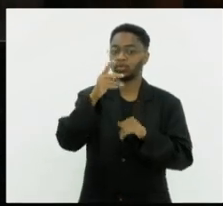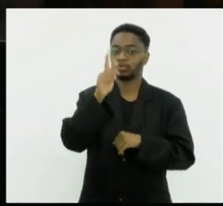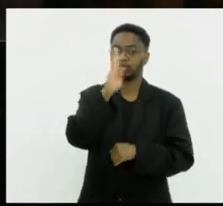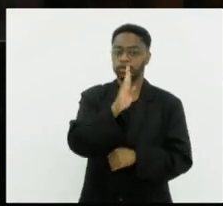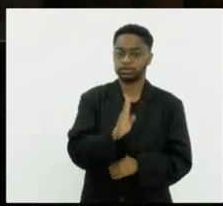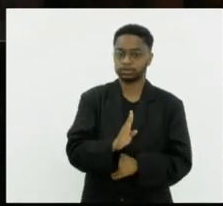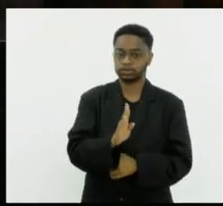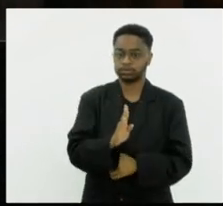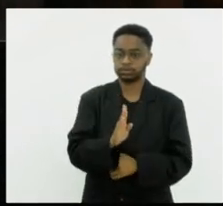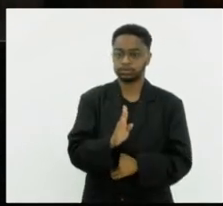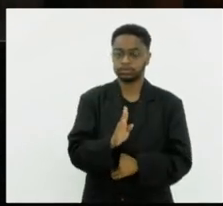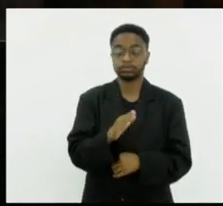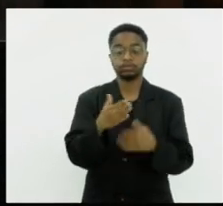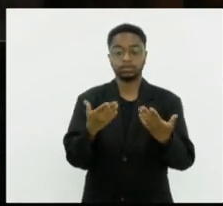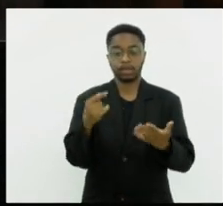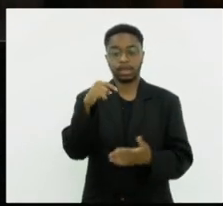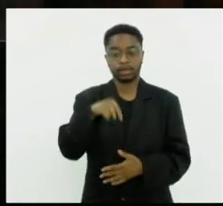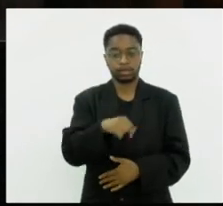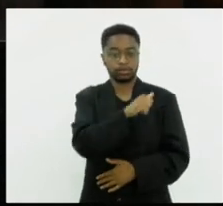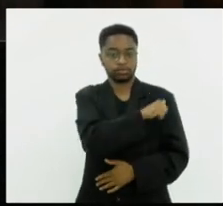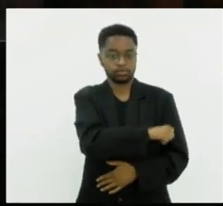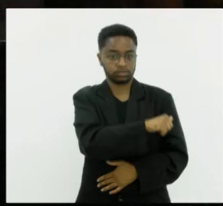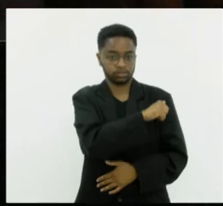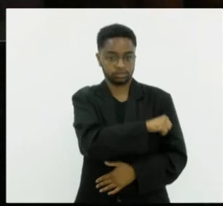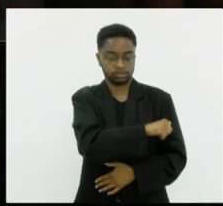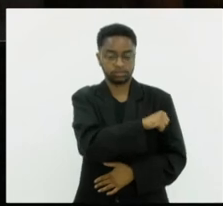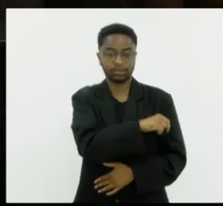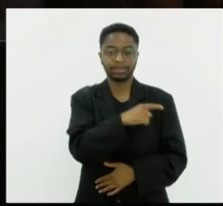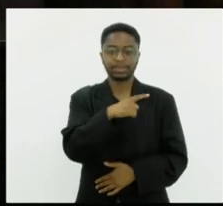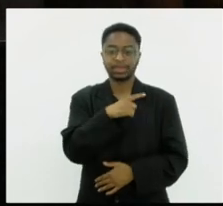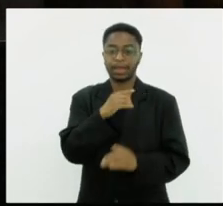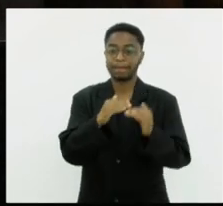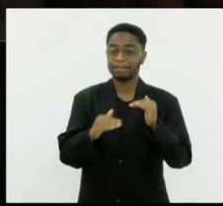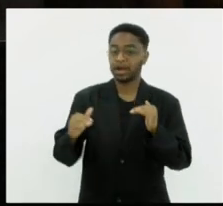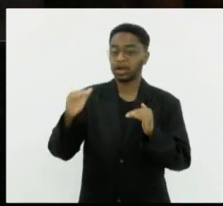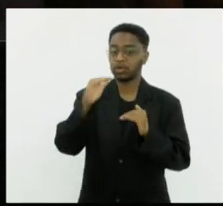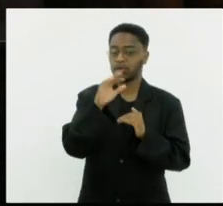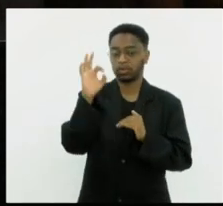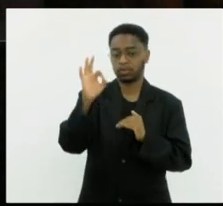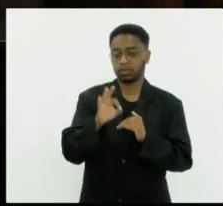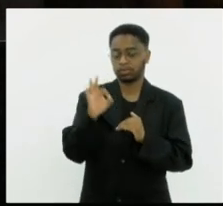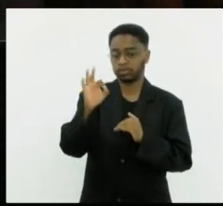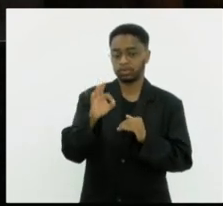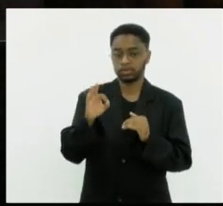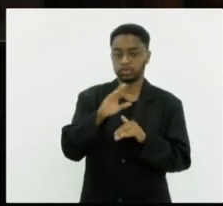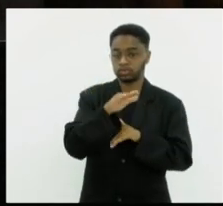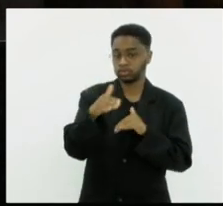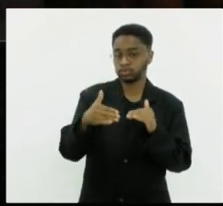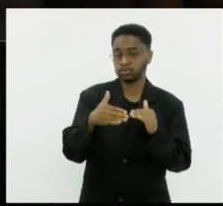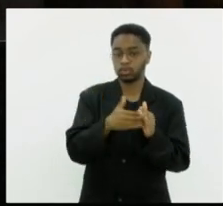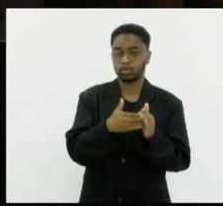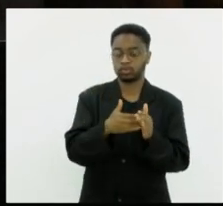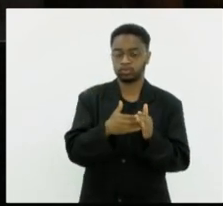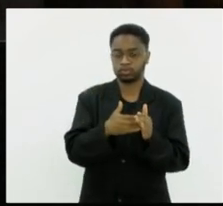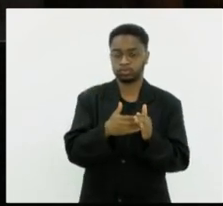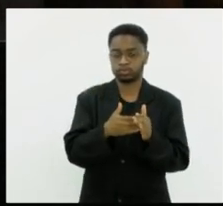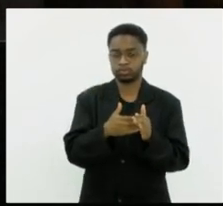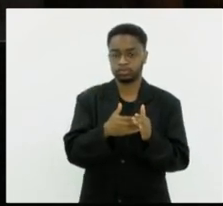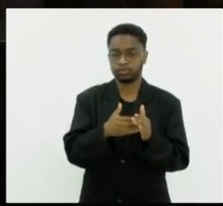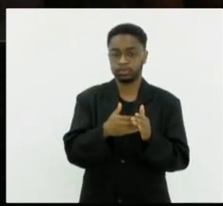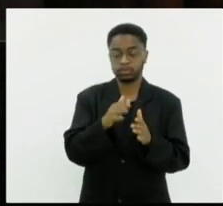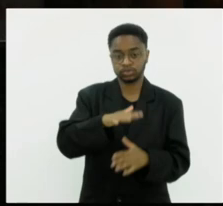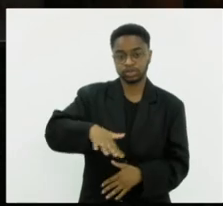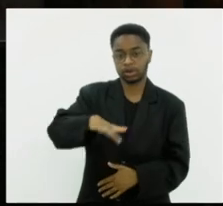Repito, estado do Rio de Janeiro tem a maior alíquota de todo o país. O governo,